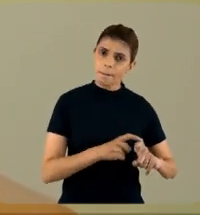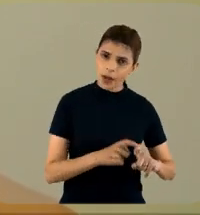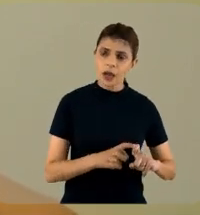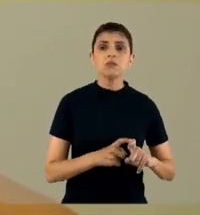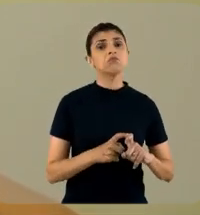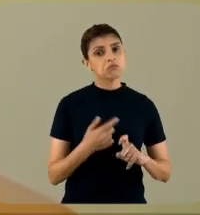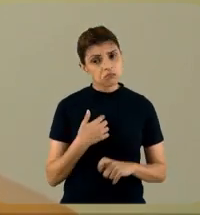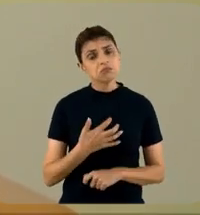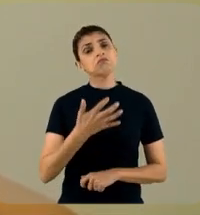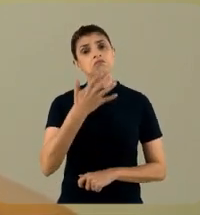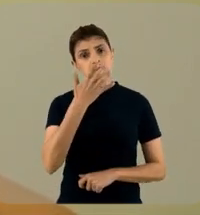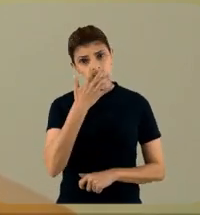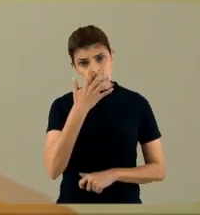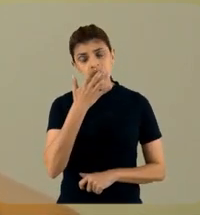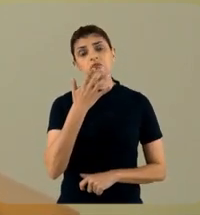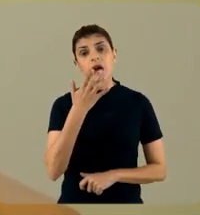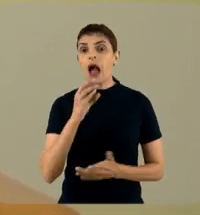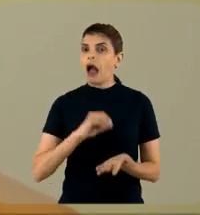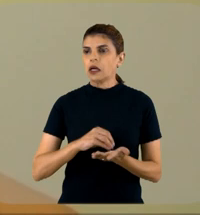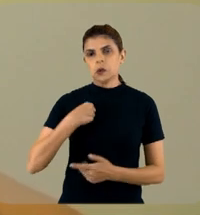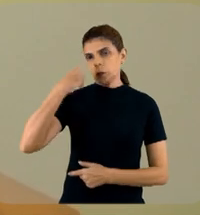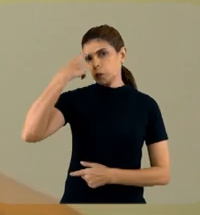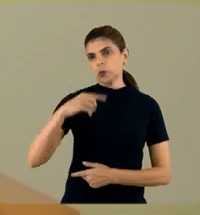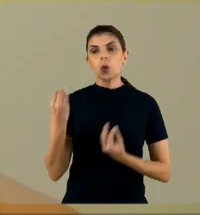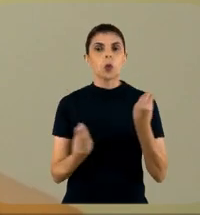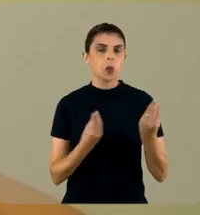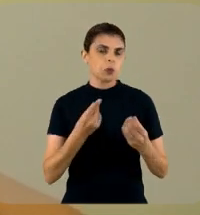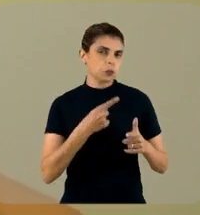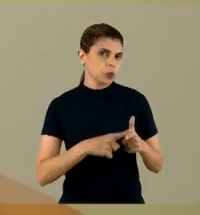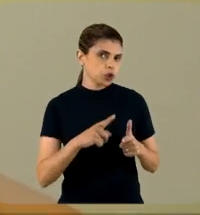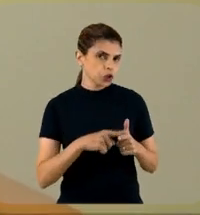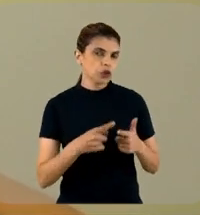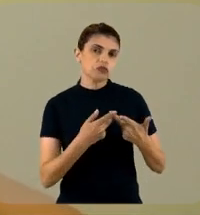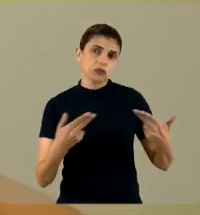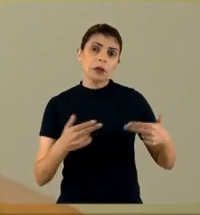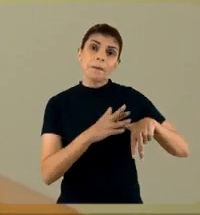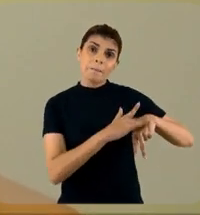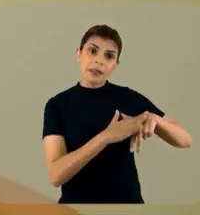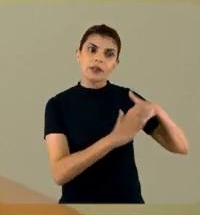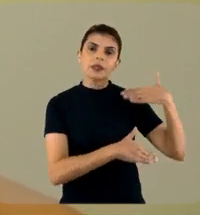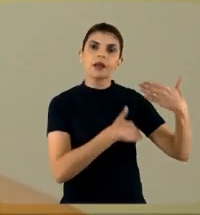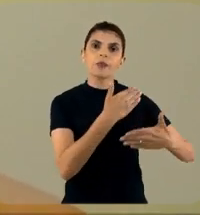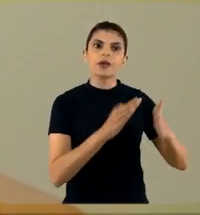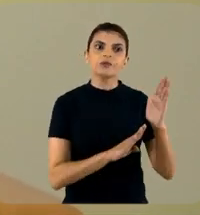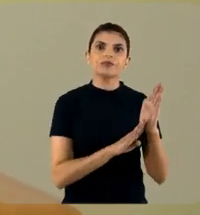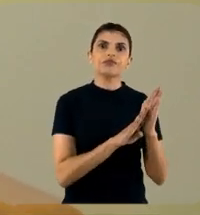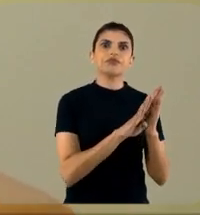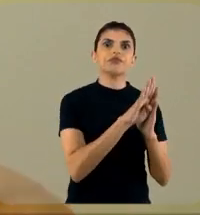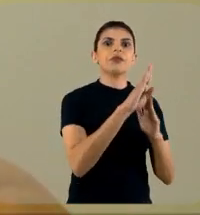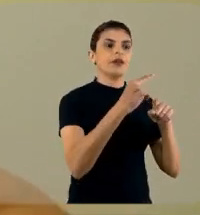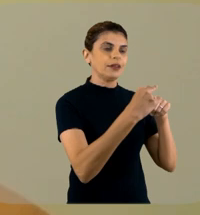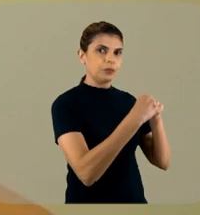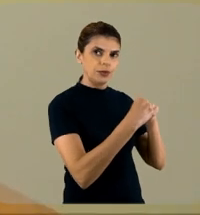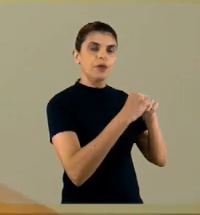também isso tem sido muito surpreendente e ainda não se sabe quais os motivos que levam esses pacientes terem a os níveis